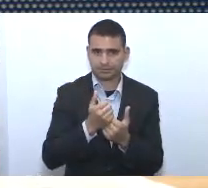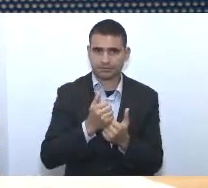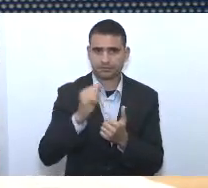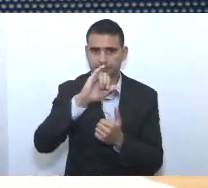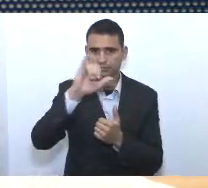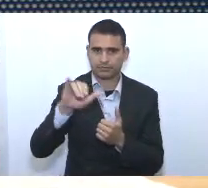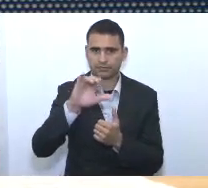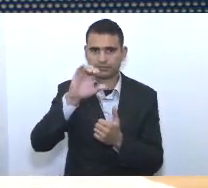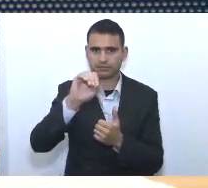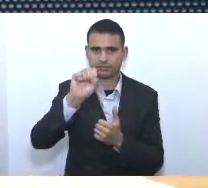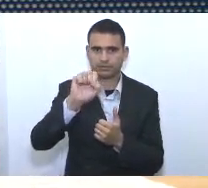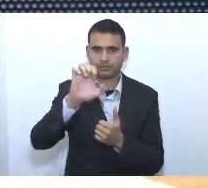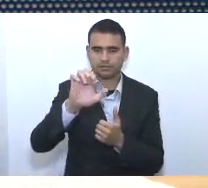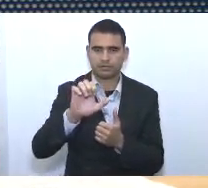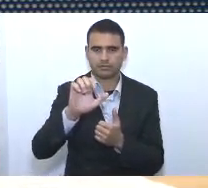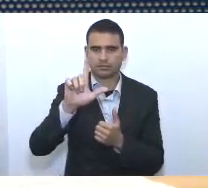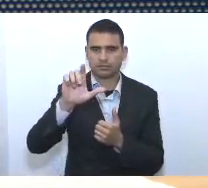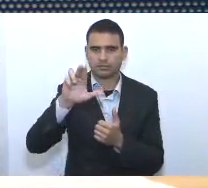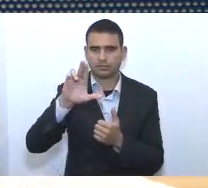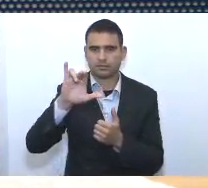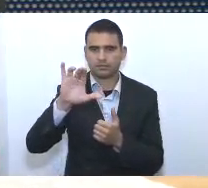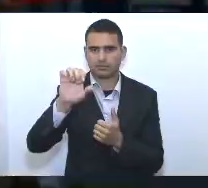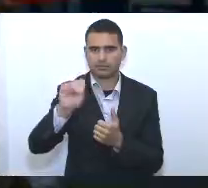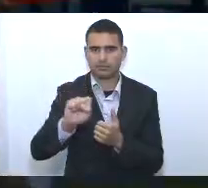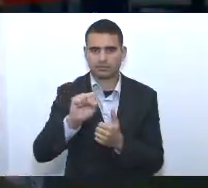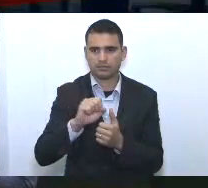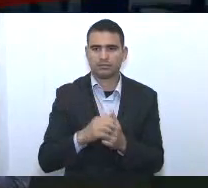Luiz Carniti, e toda a sua equipe.